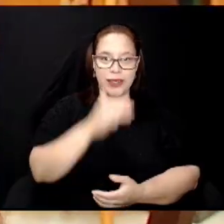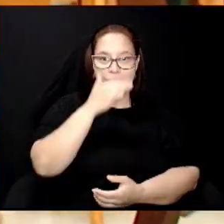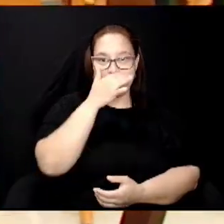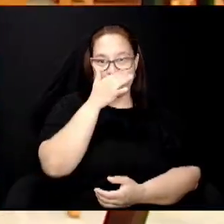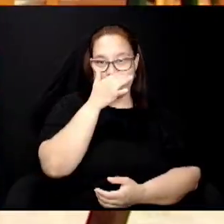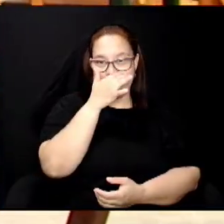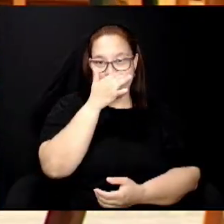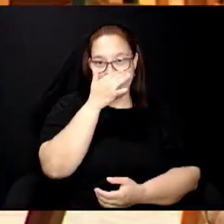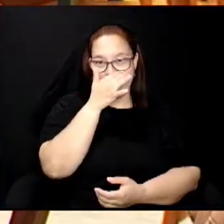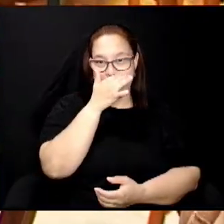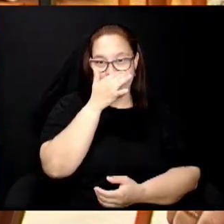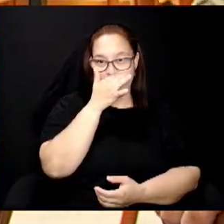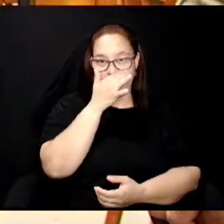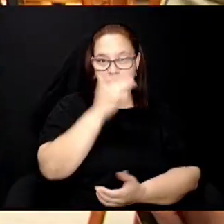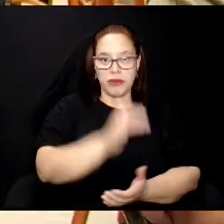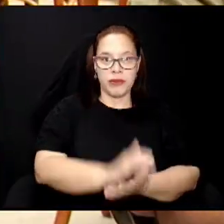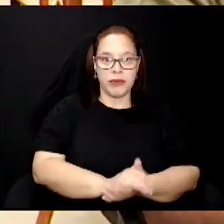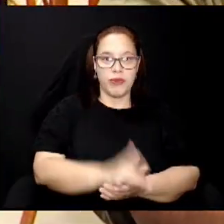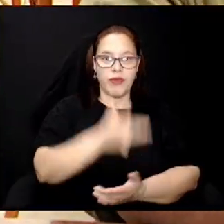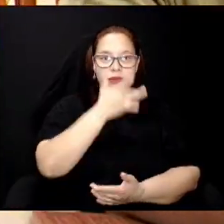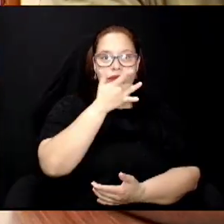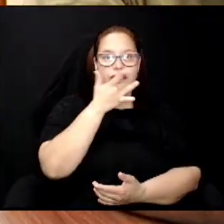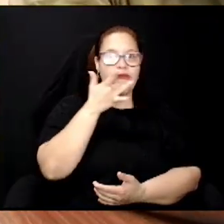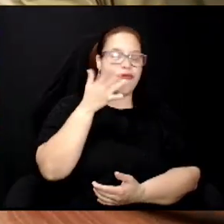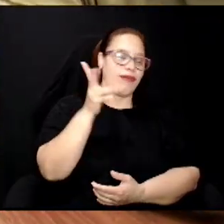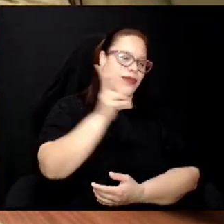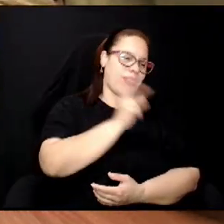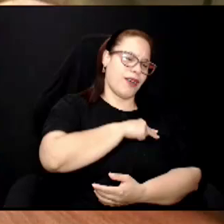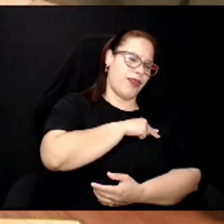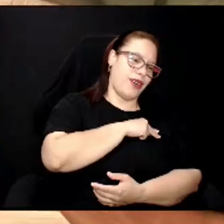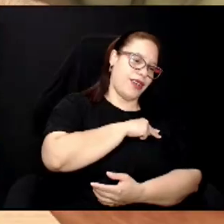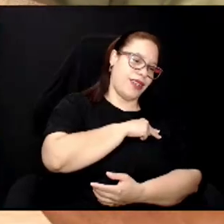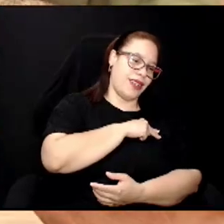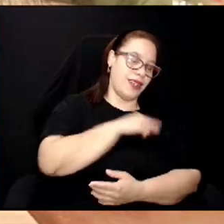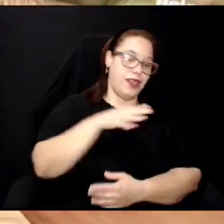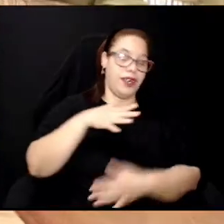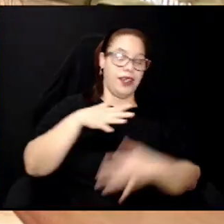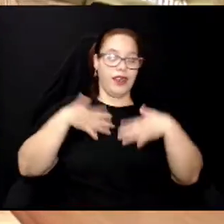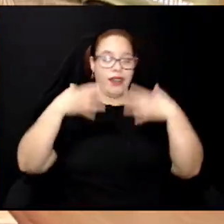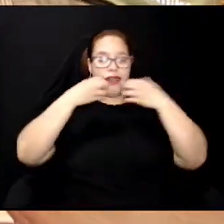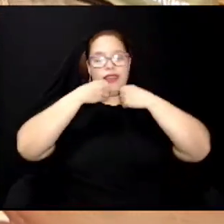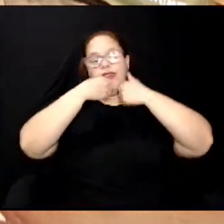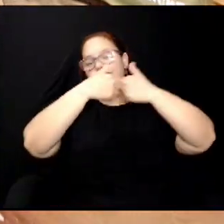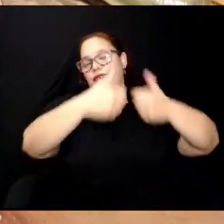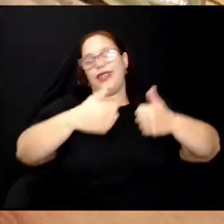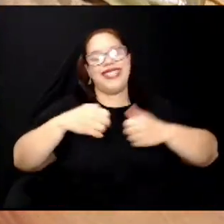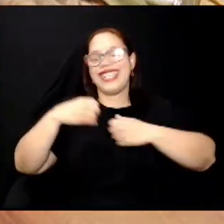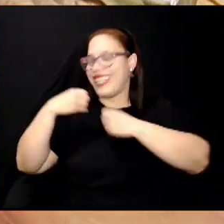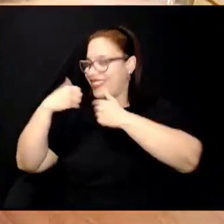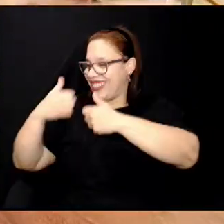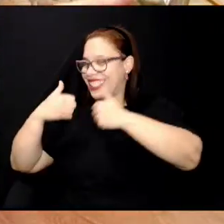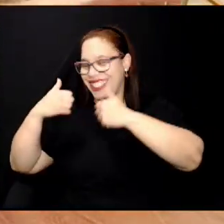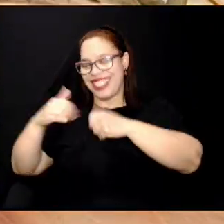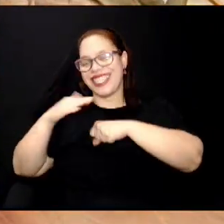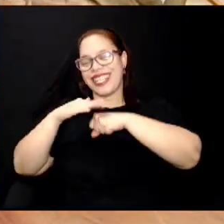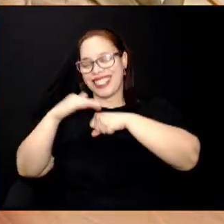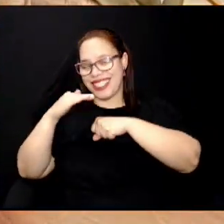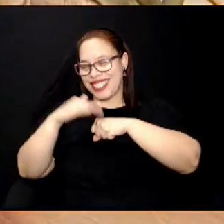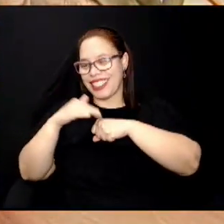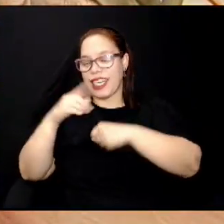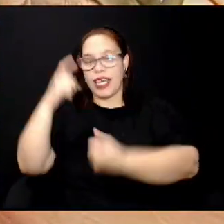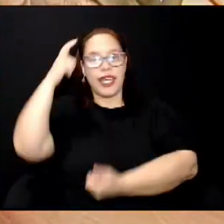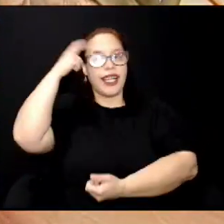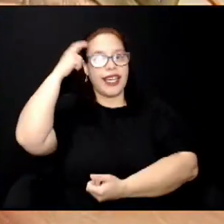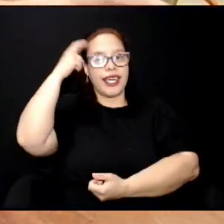Bom? Meu Deus, é assustador de bom. Que bom. A gente faz com muito carinho aí para pensar, né, na